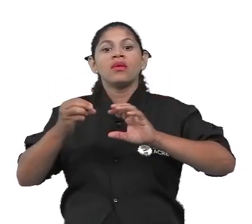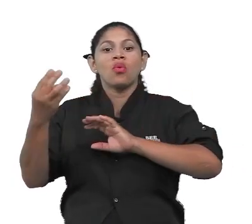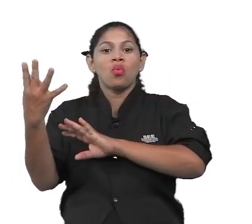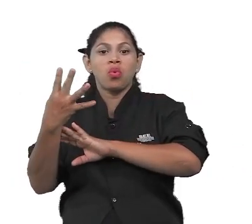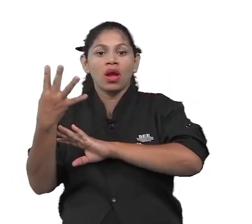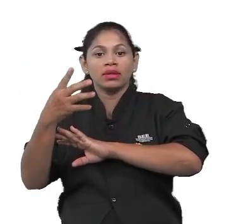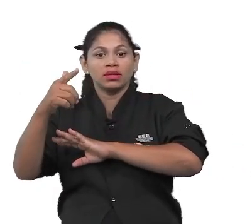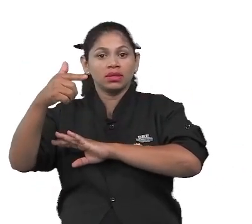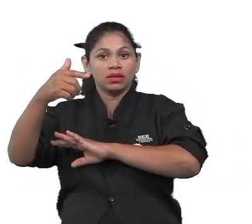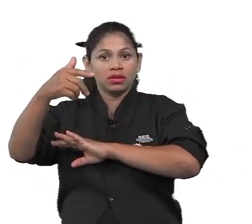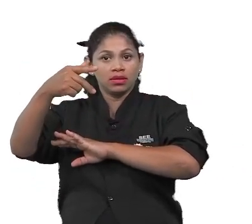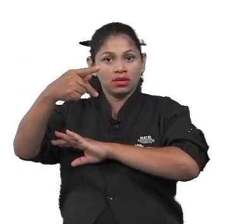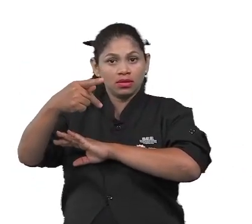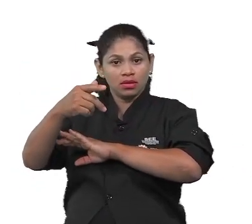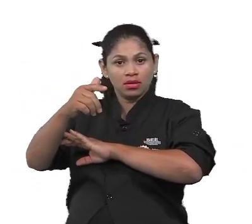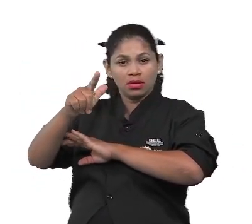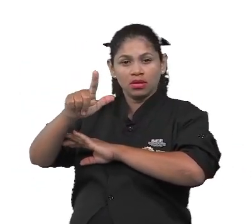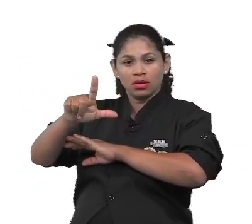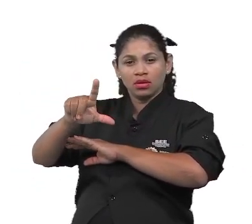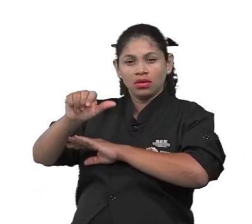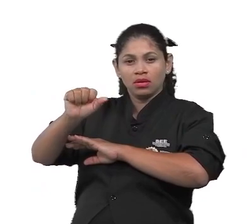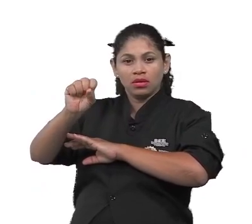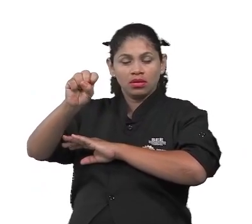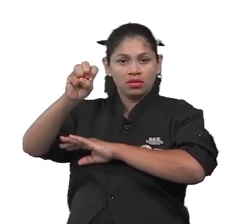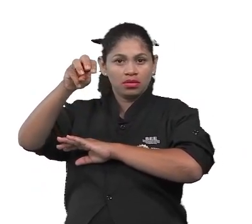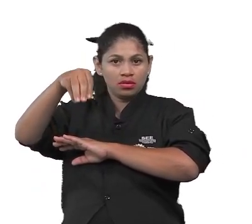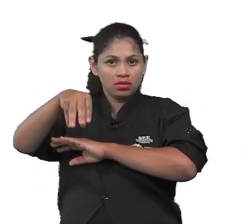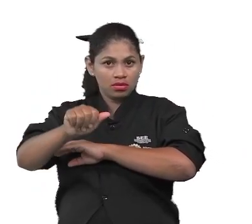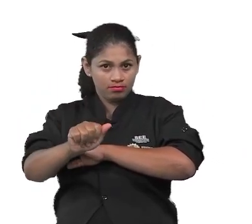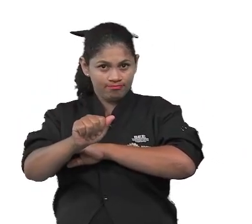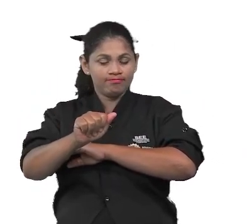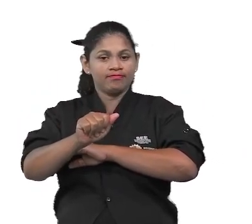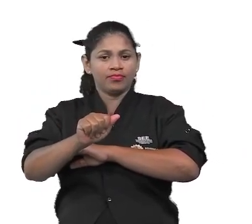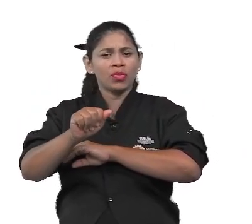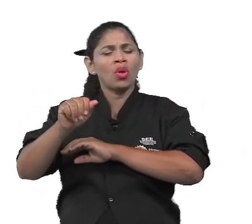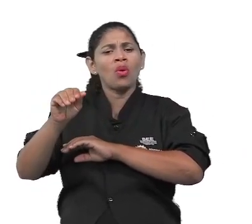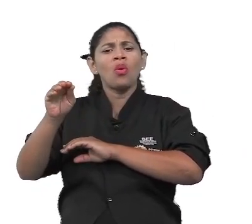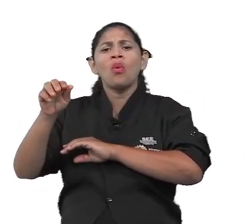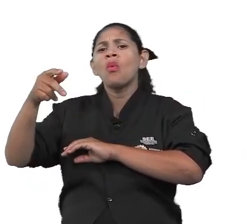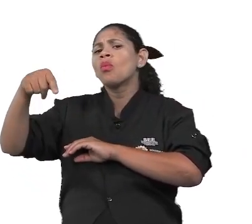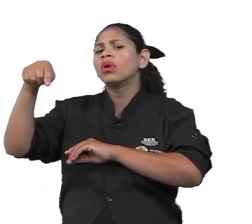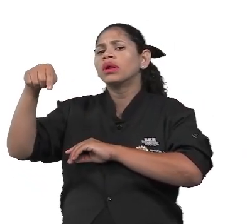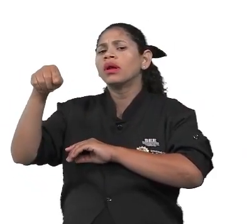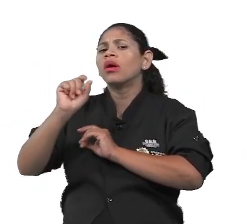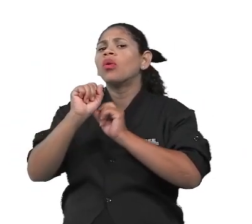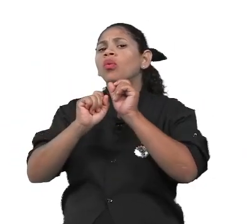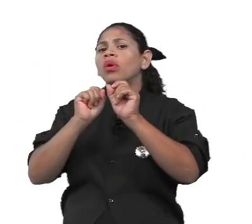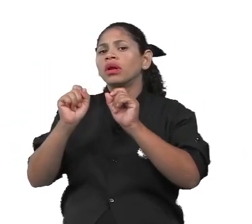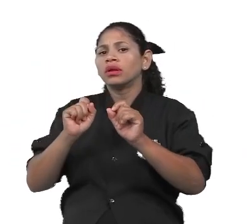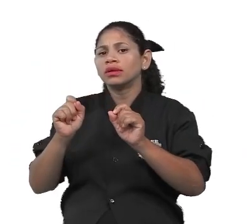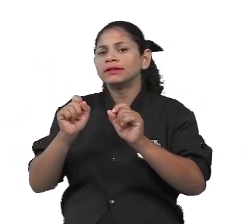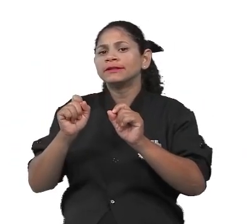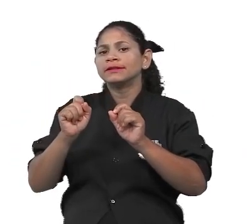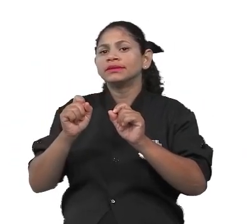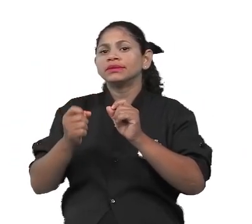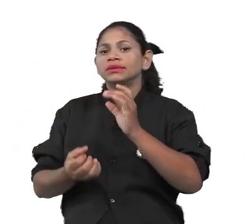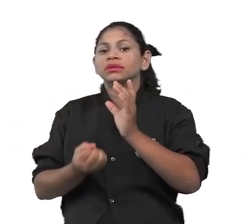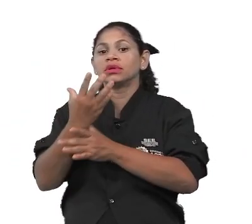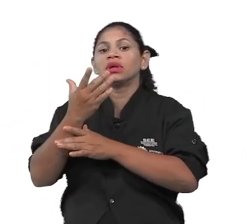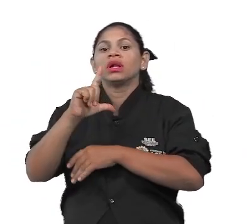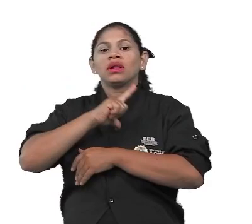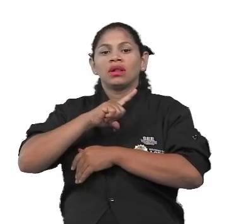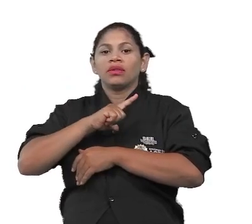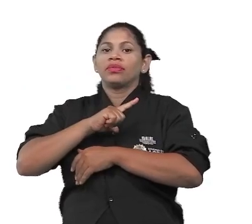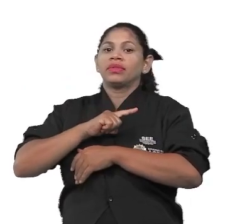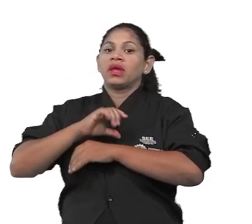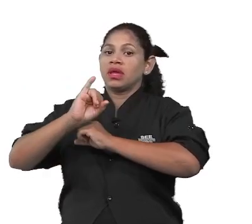o plasma. Então, o plasma, ele vai ser o quê? Ele vai ser composto, né, de íons e